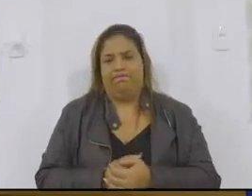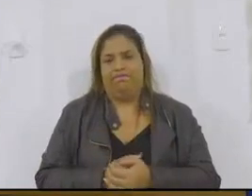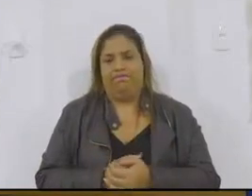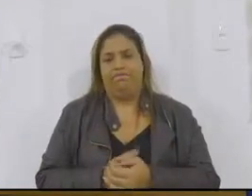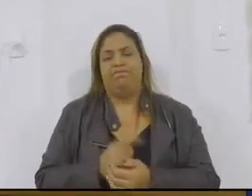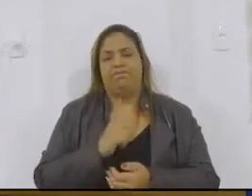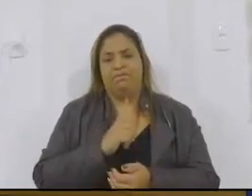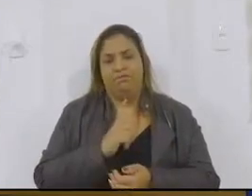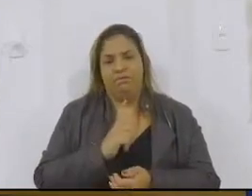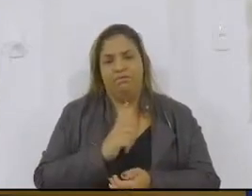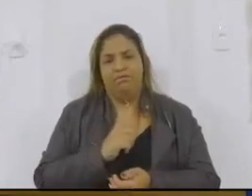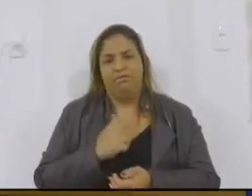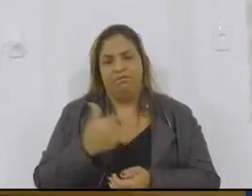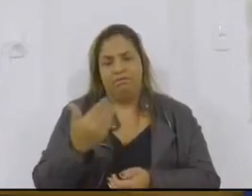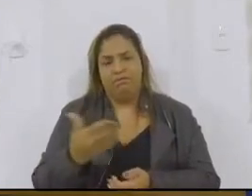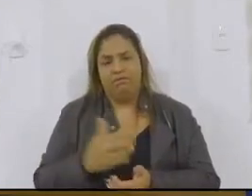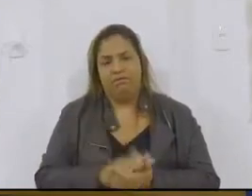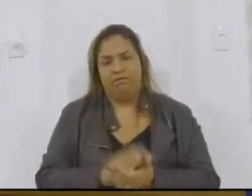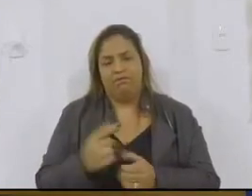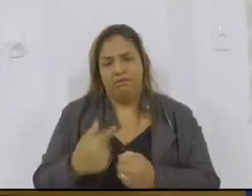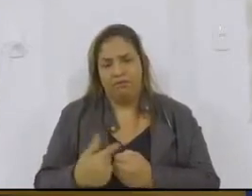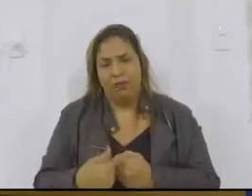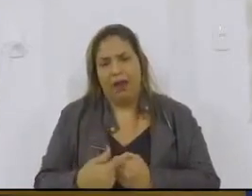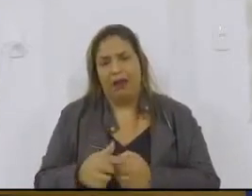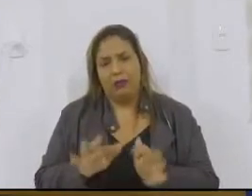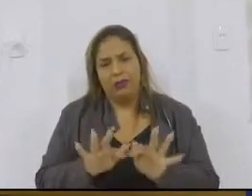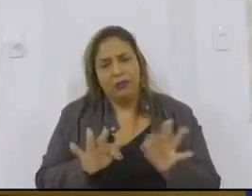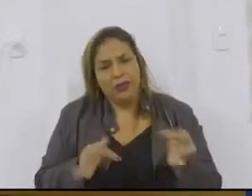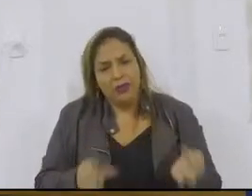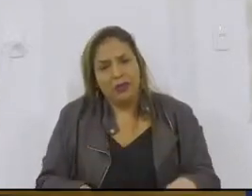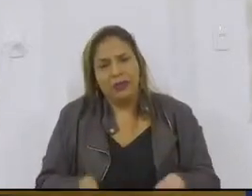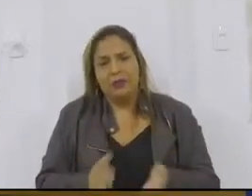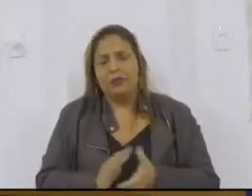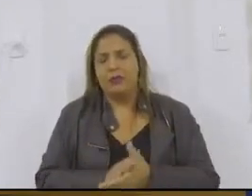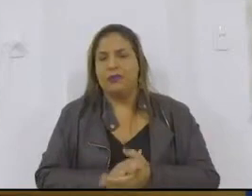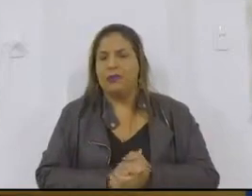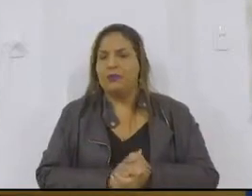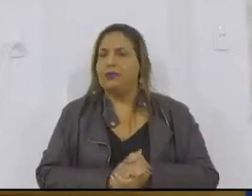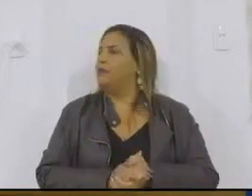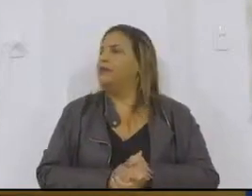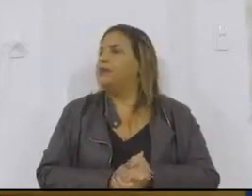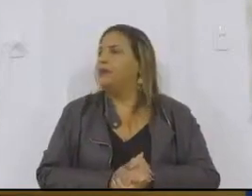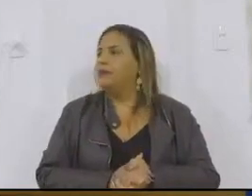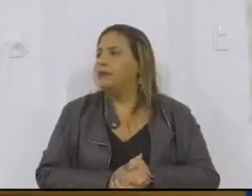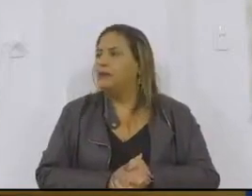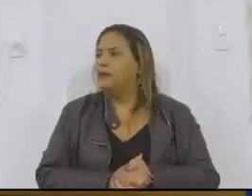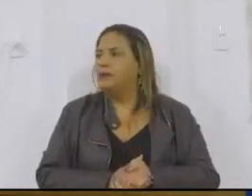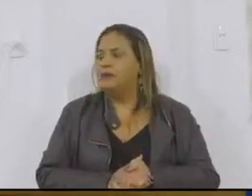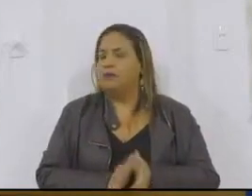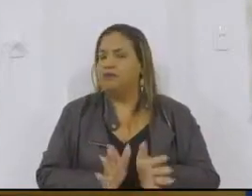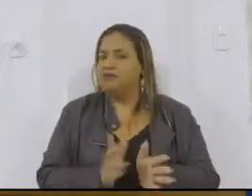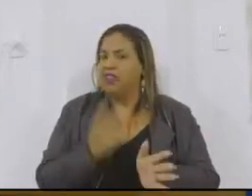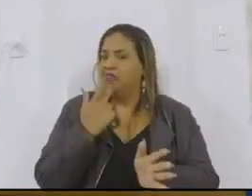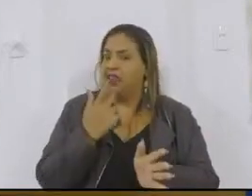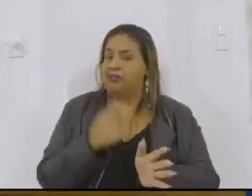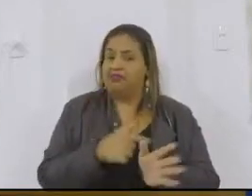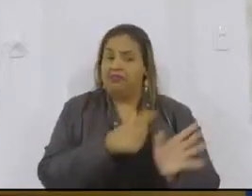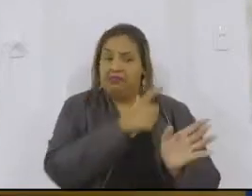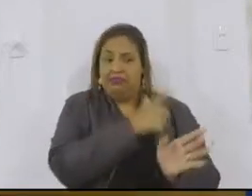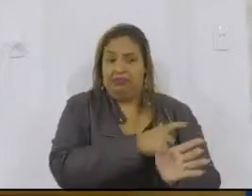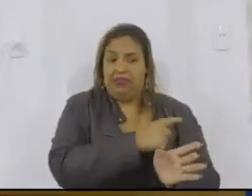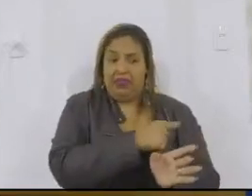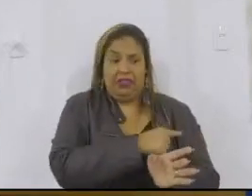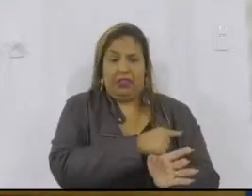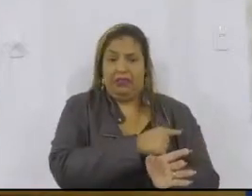ali, está sendo atendida aqui numa academia, não entendo que seja correto isso, nem